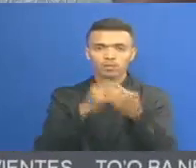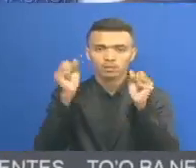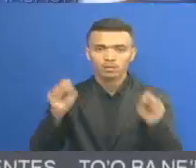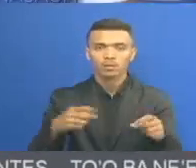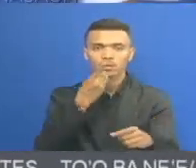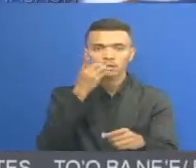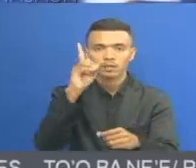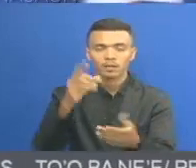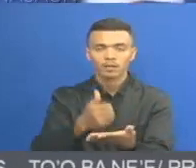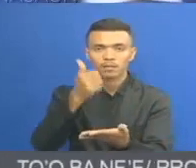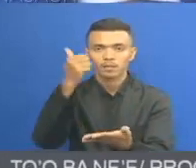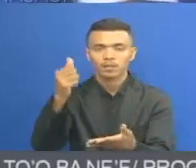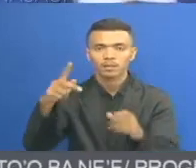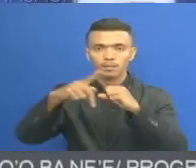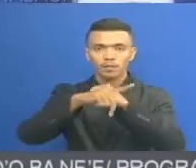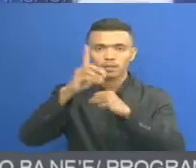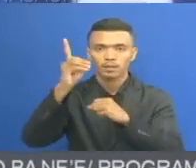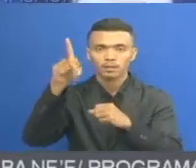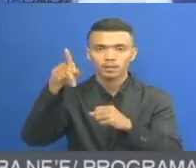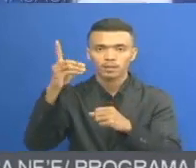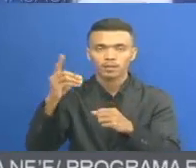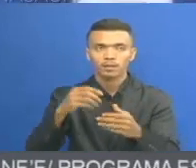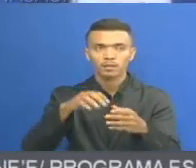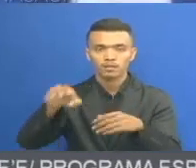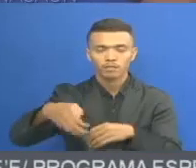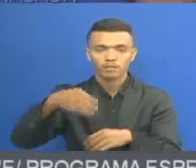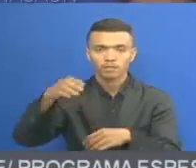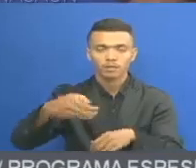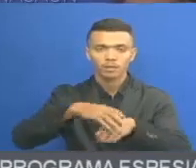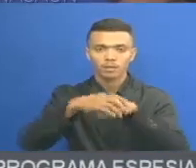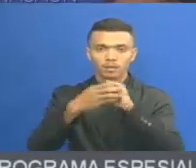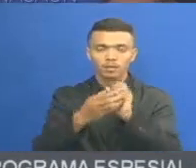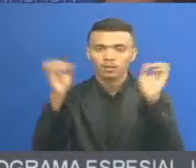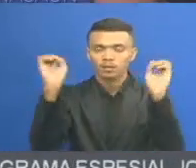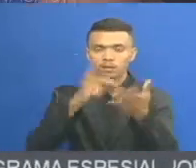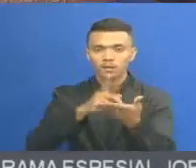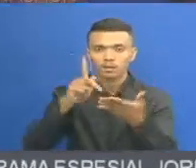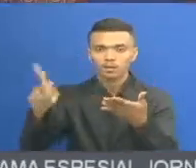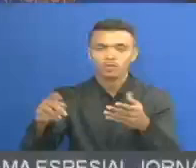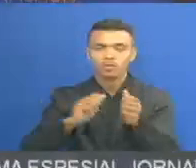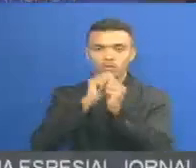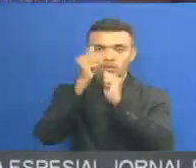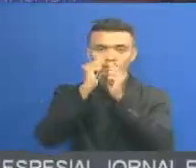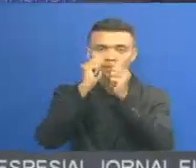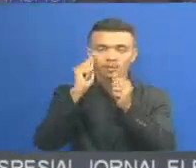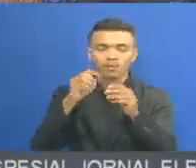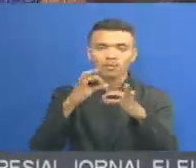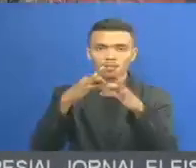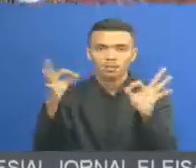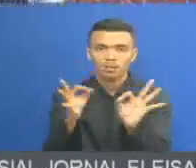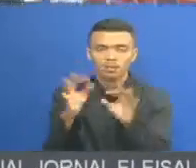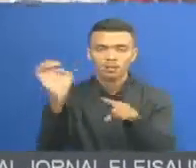Manantena. Partido Democrático mo se continua a defender filarai gratuita no moderniza setor agrícola no setor pesca, onde radia